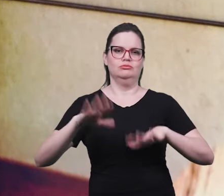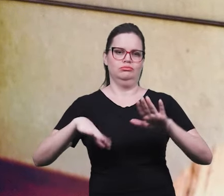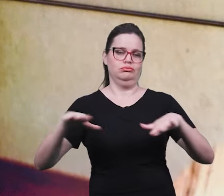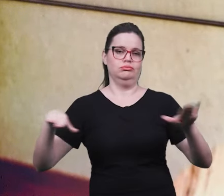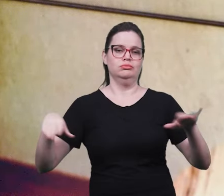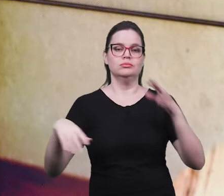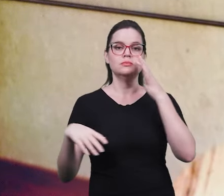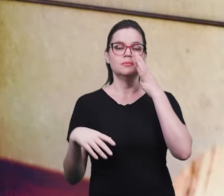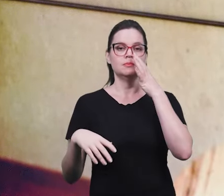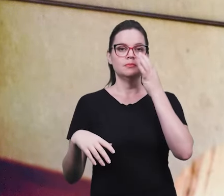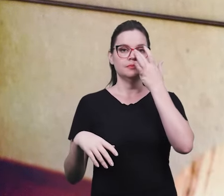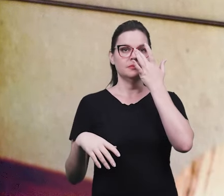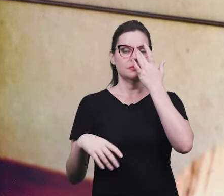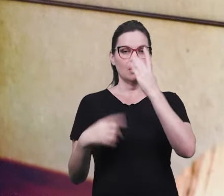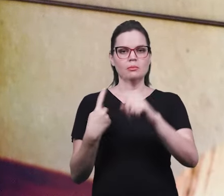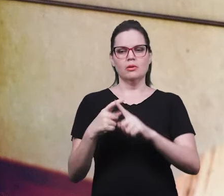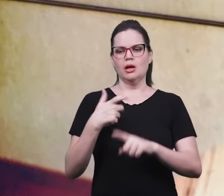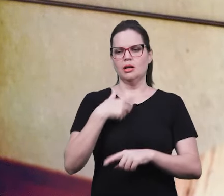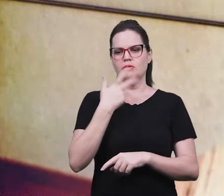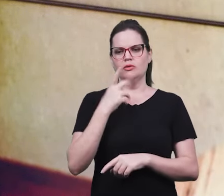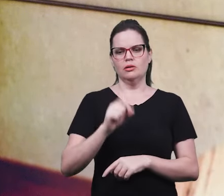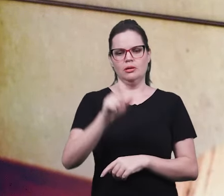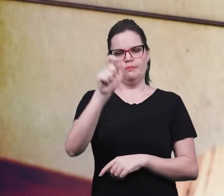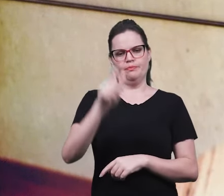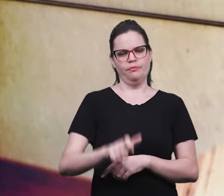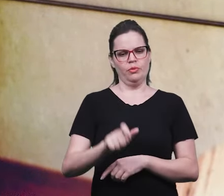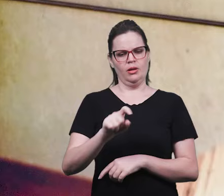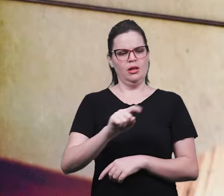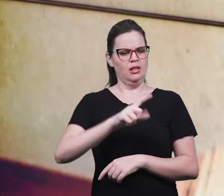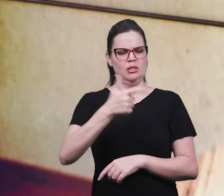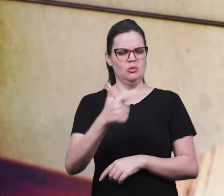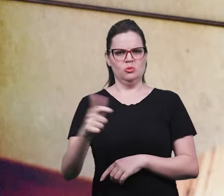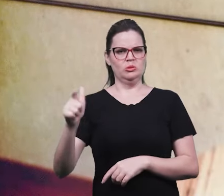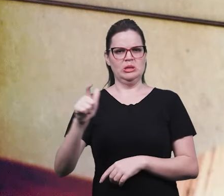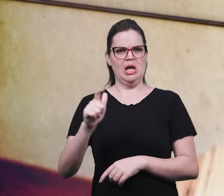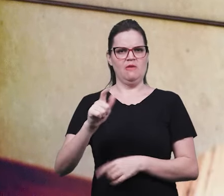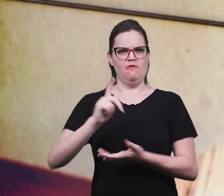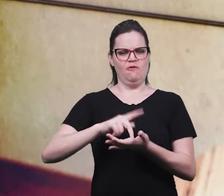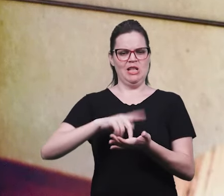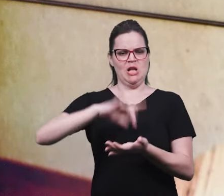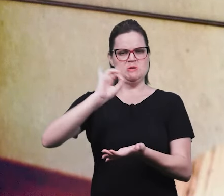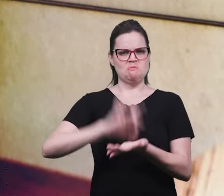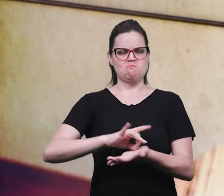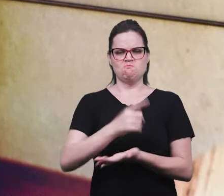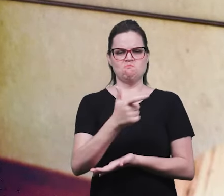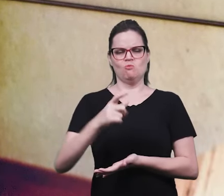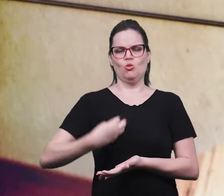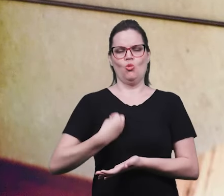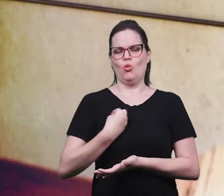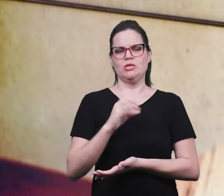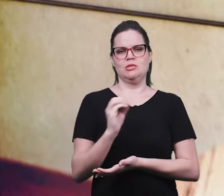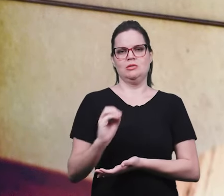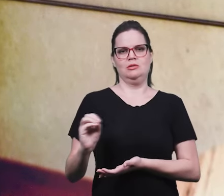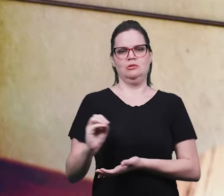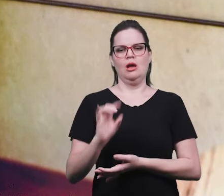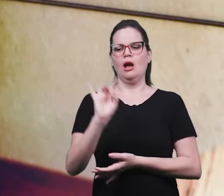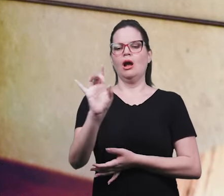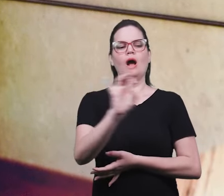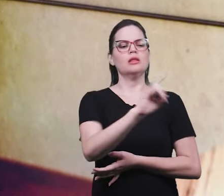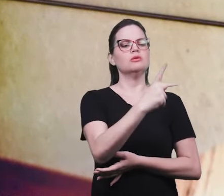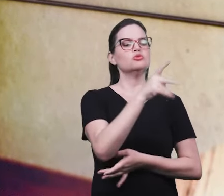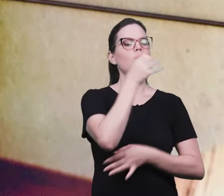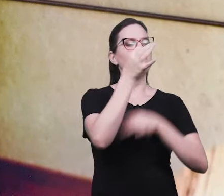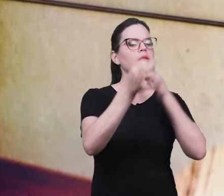que o homem é a medida de todas as coisas. Mas ele dizia também o seguinte: não existe verdade absoluta. A verdade são relativas, cada um tem a sua verdade.